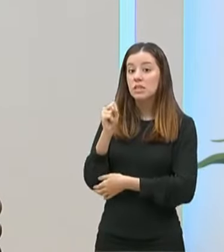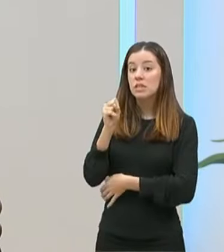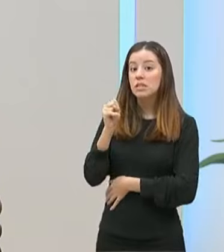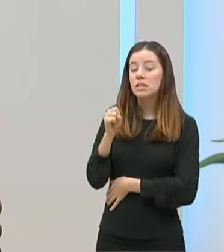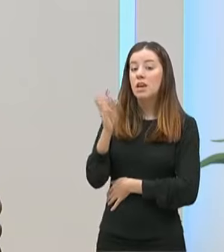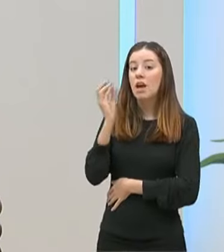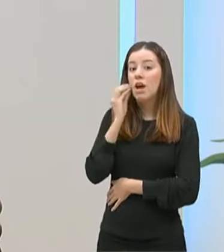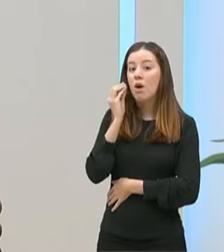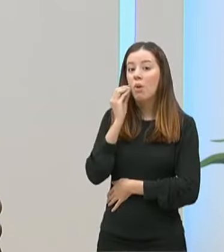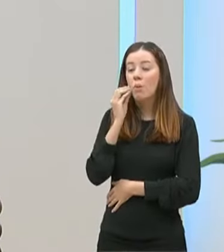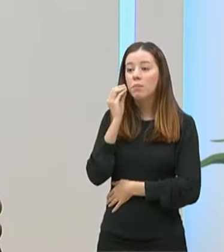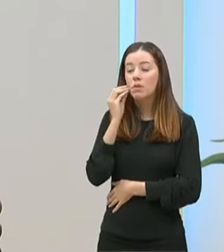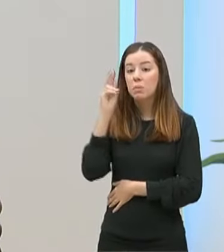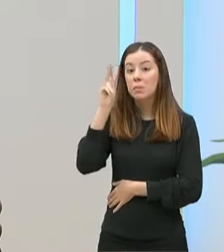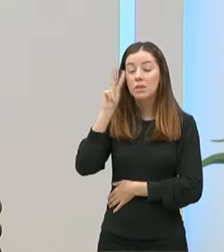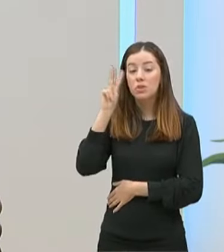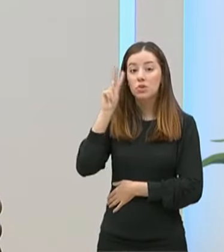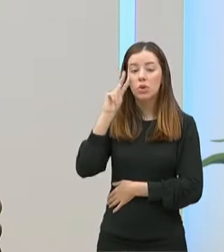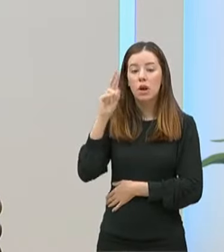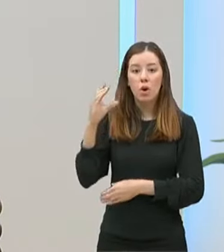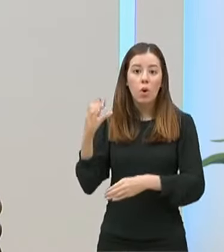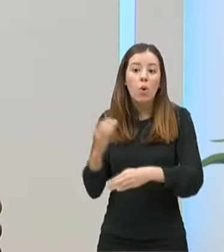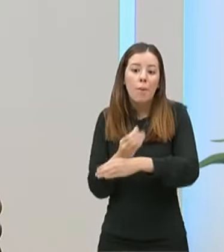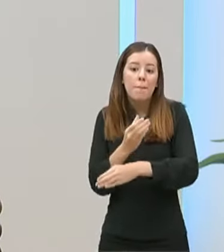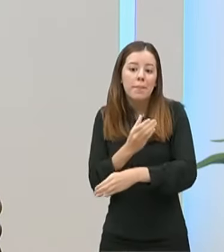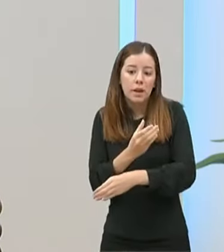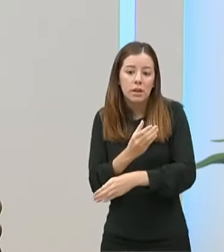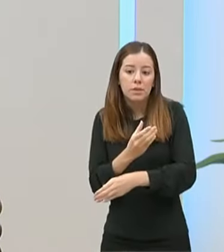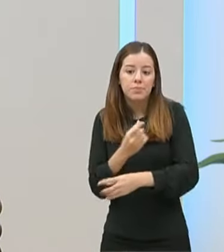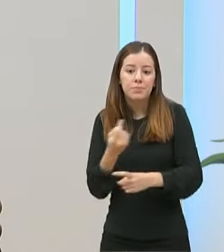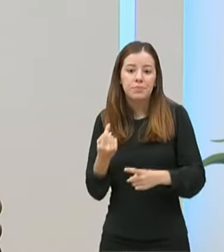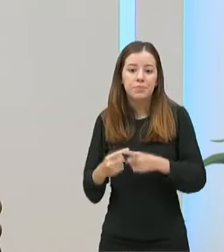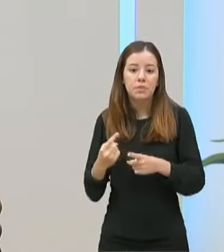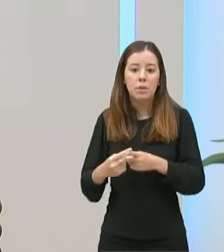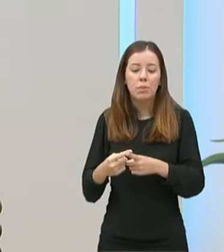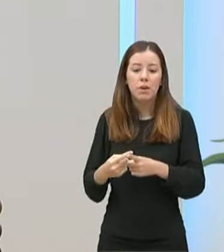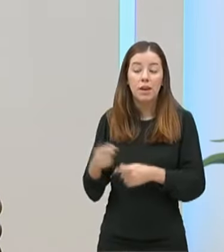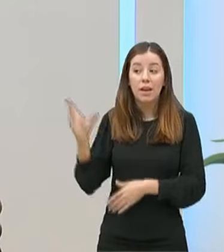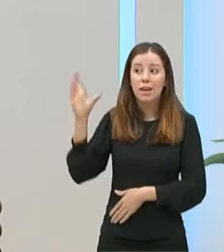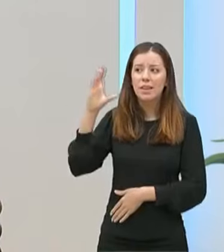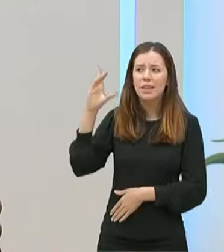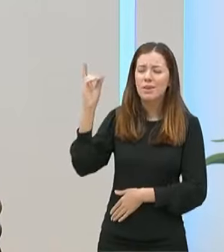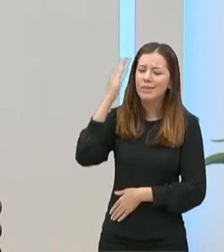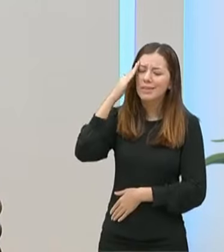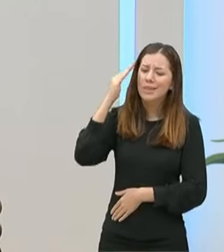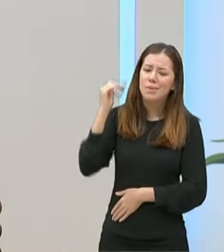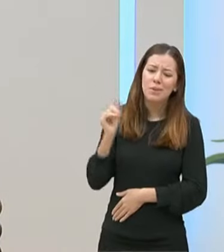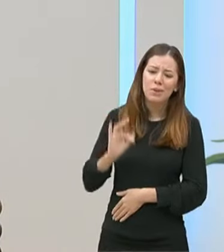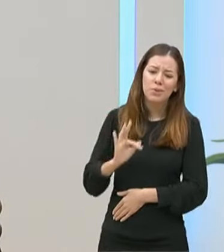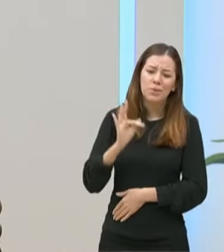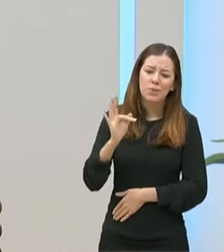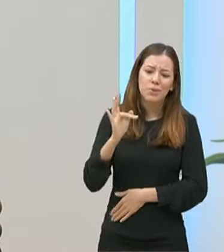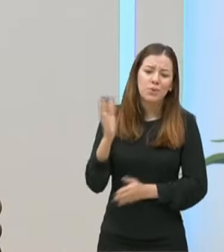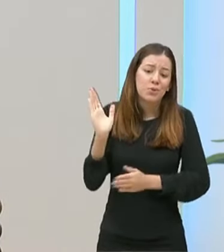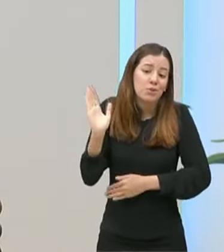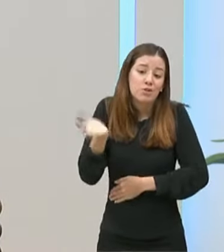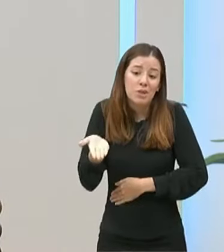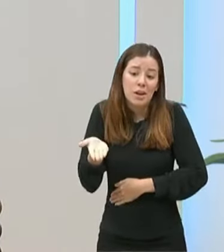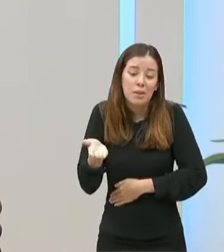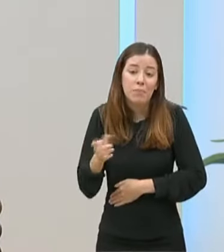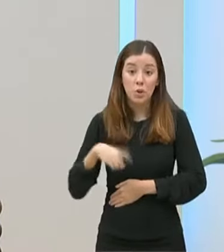tomando um fim como a base, a balança do caminho de Deus desde o começo. Eu sou limitado, você